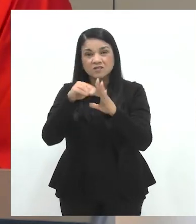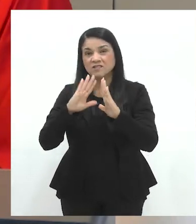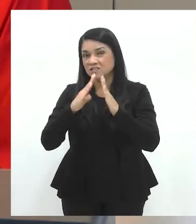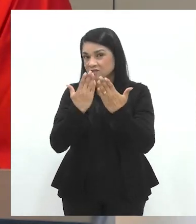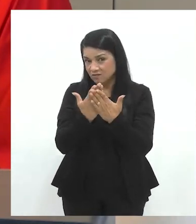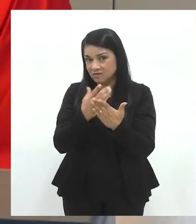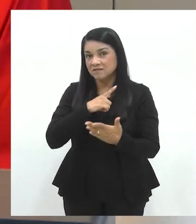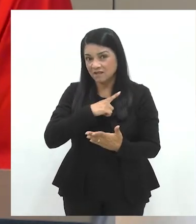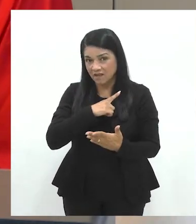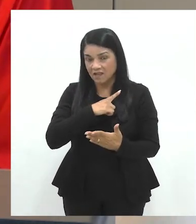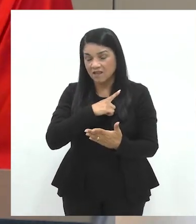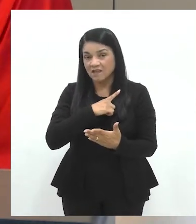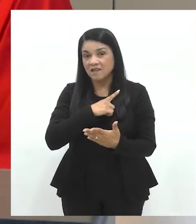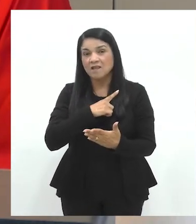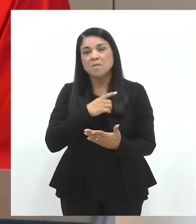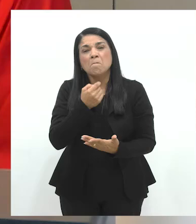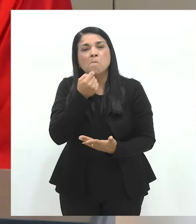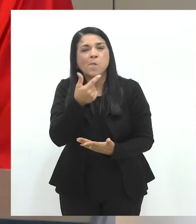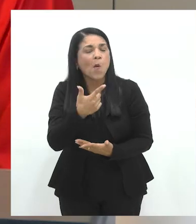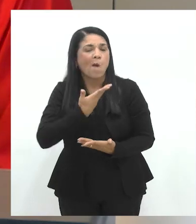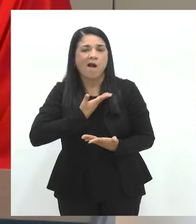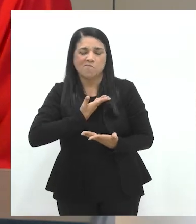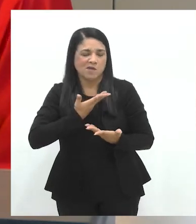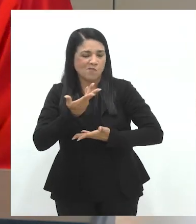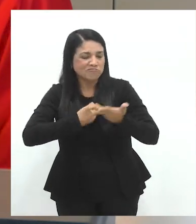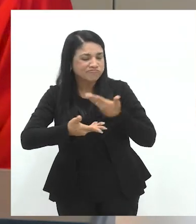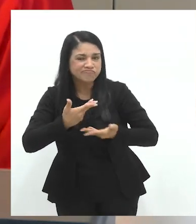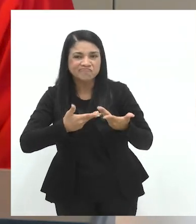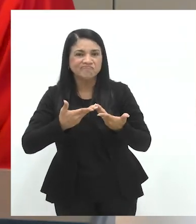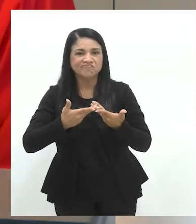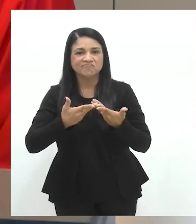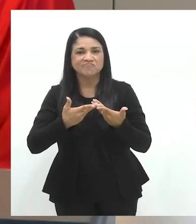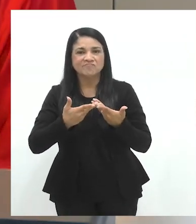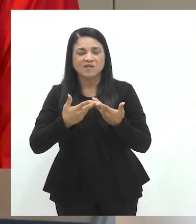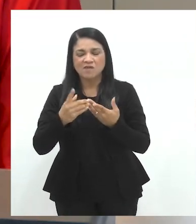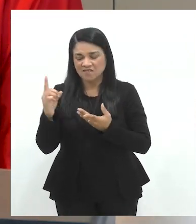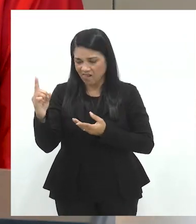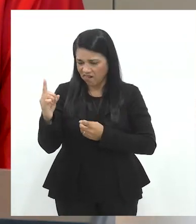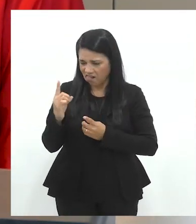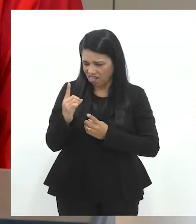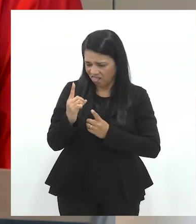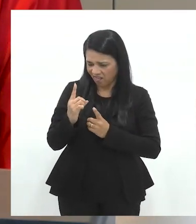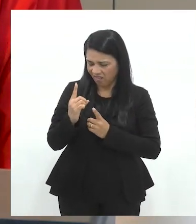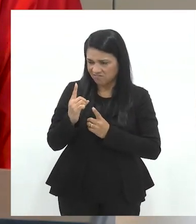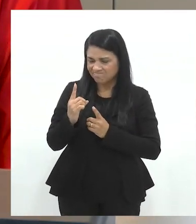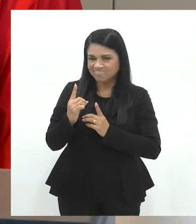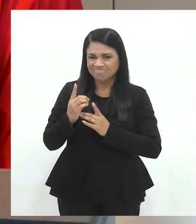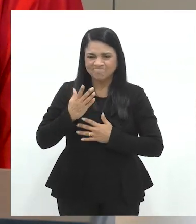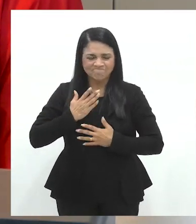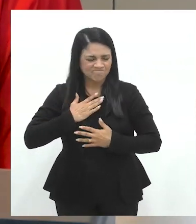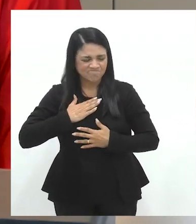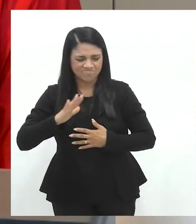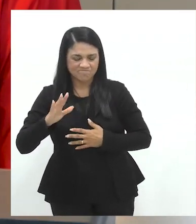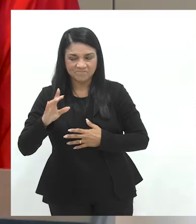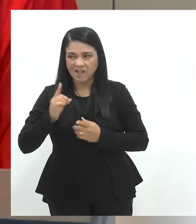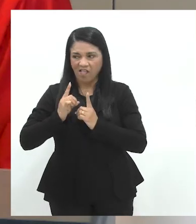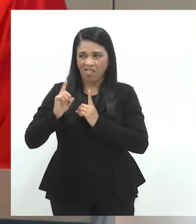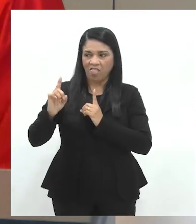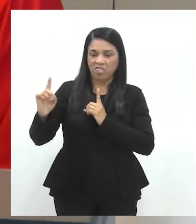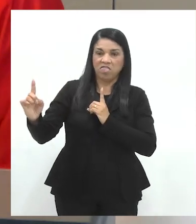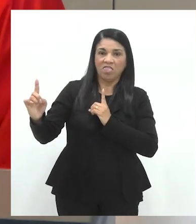escola, aquele que poucos amigos se aproximam, às vezes, por uma questão de aparência, né? Isso